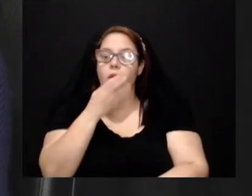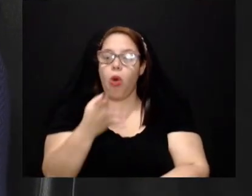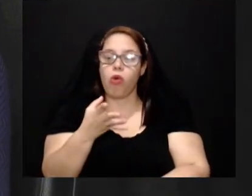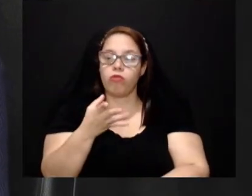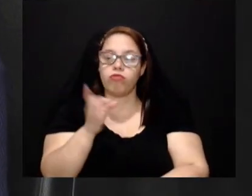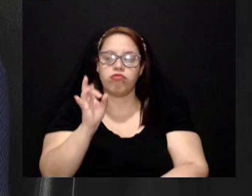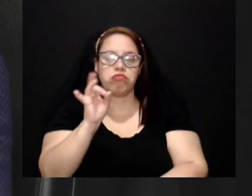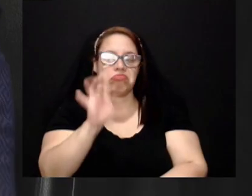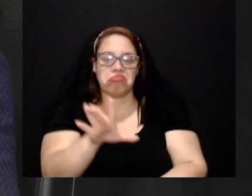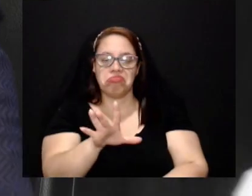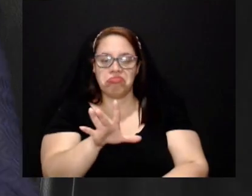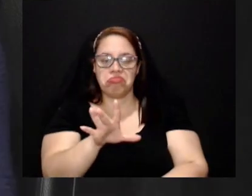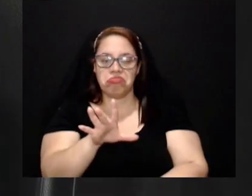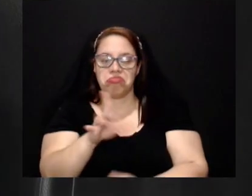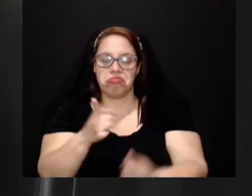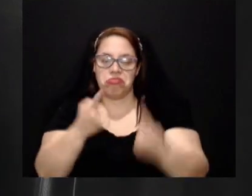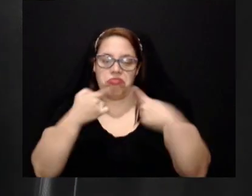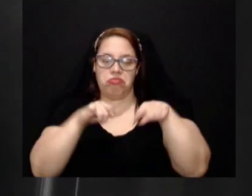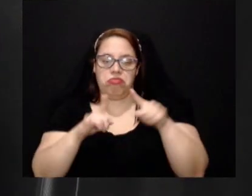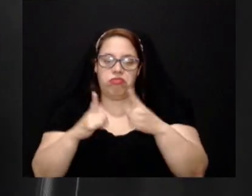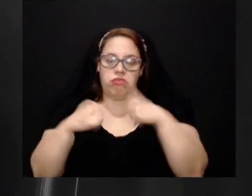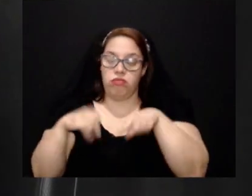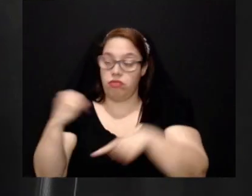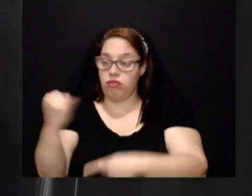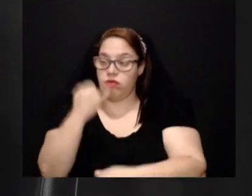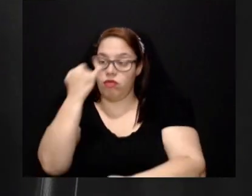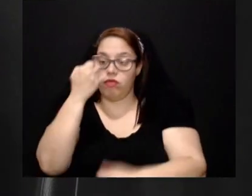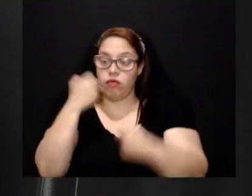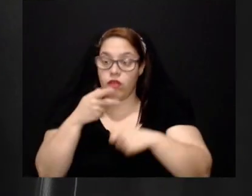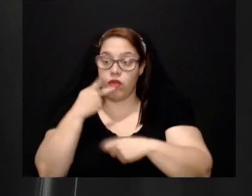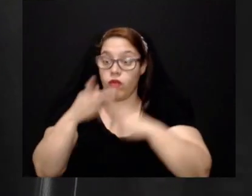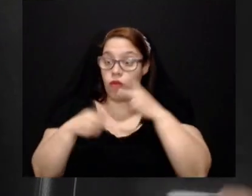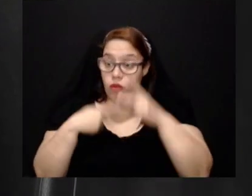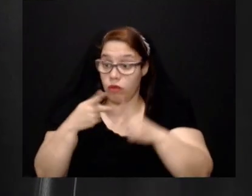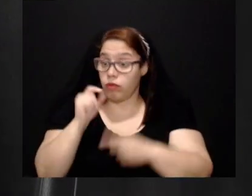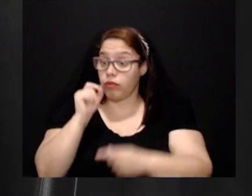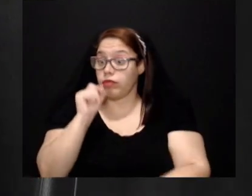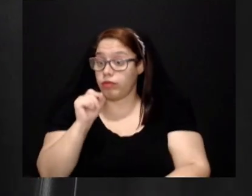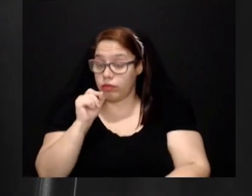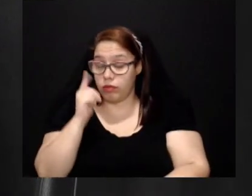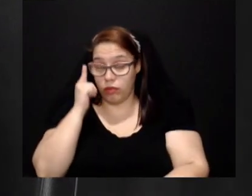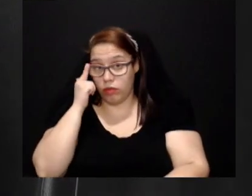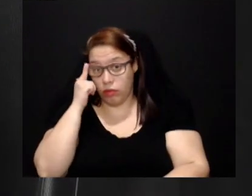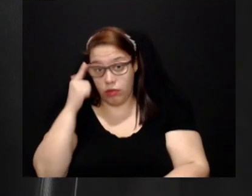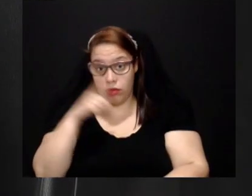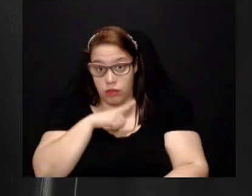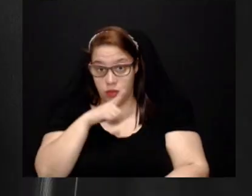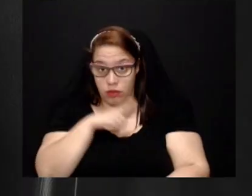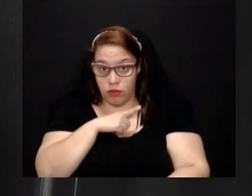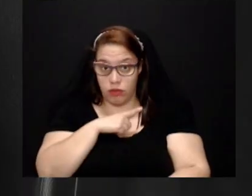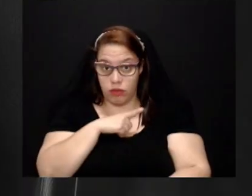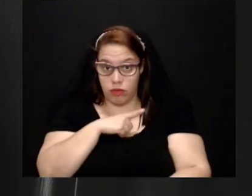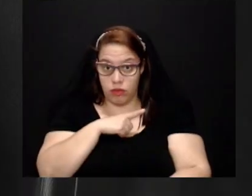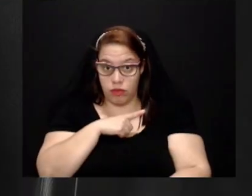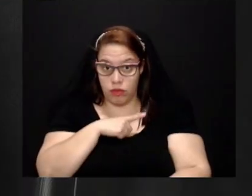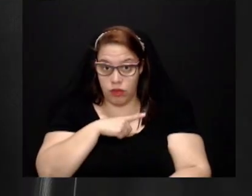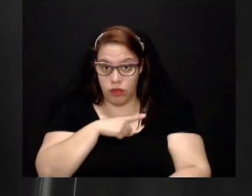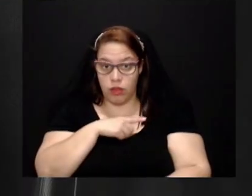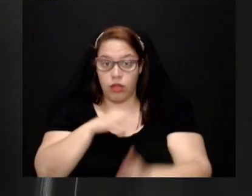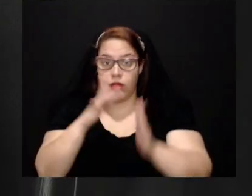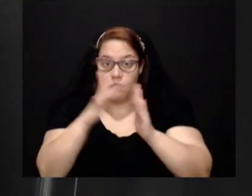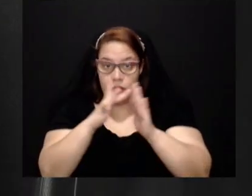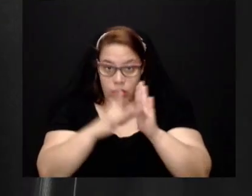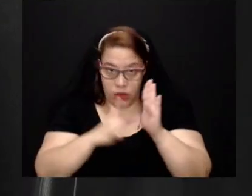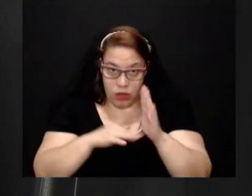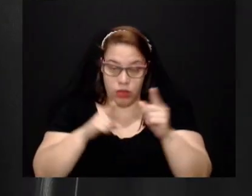questão do combate. O combate é essencial. A gente precisa falar que ter uma pauta antirracista, você tem que ter ações,